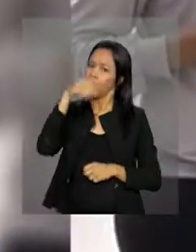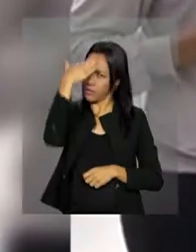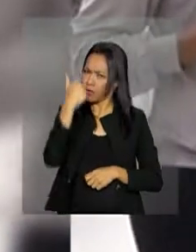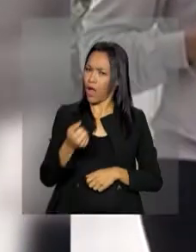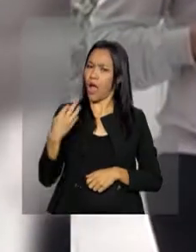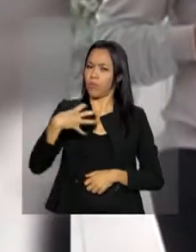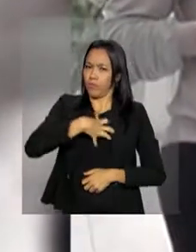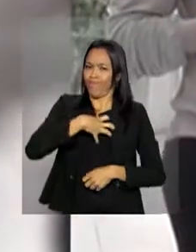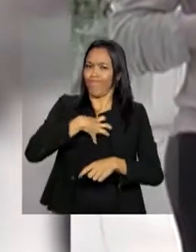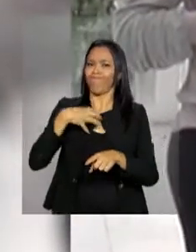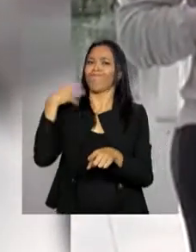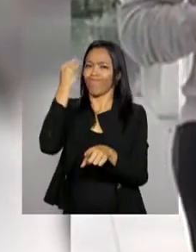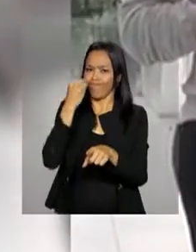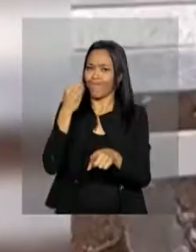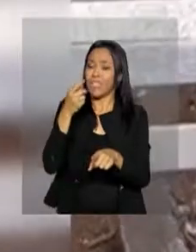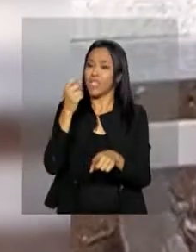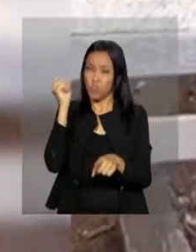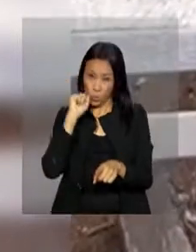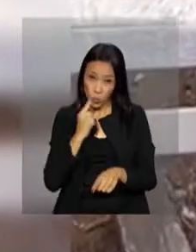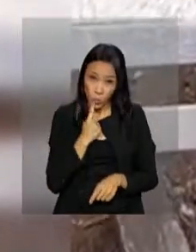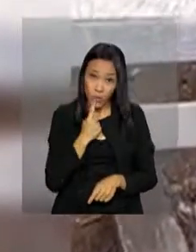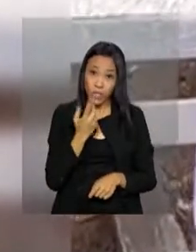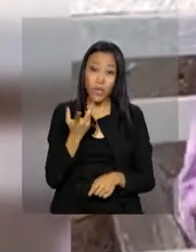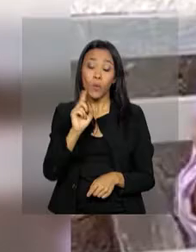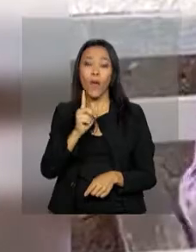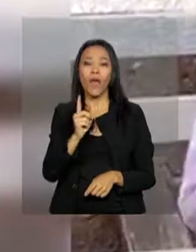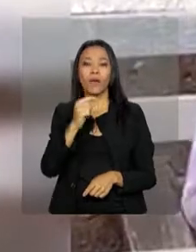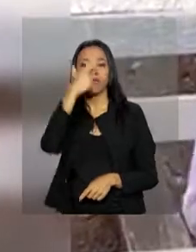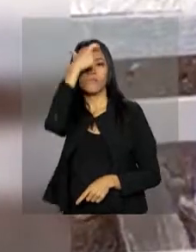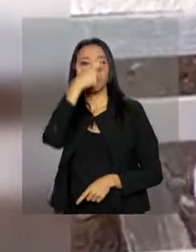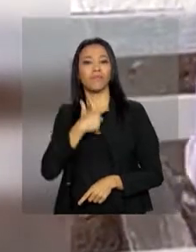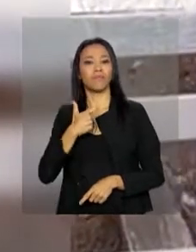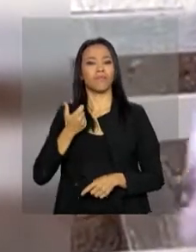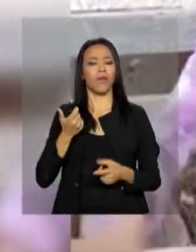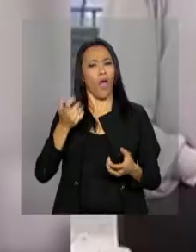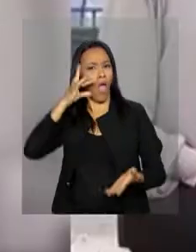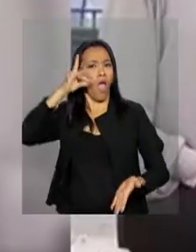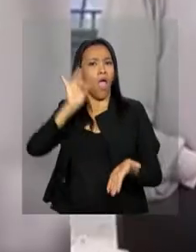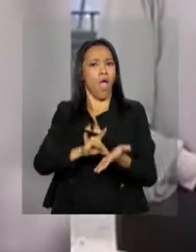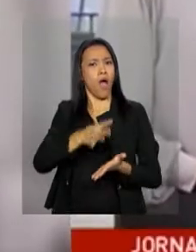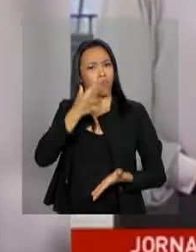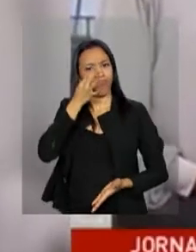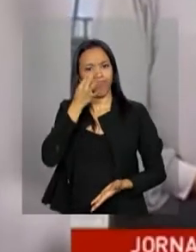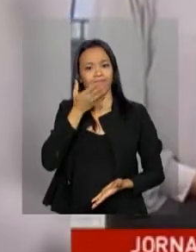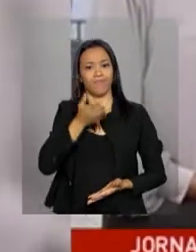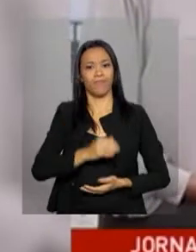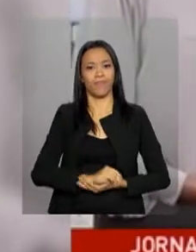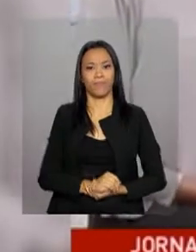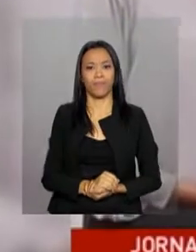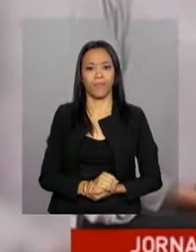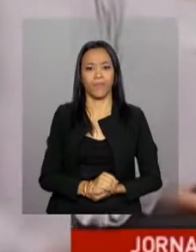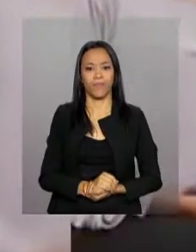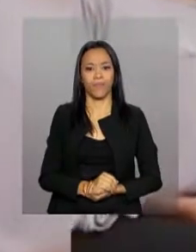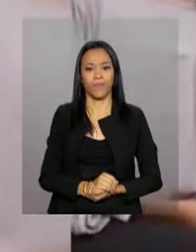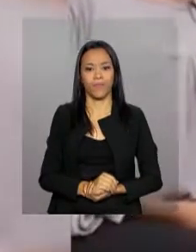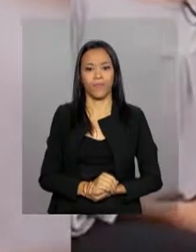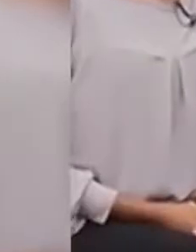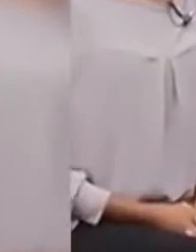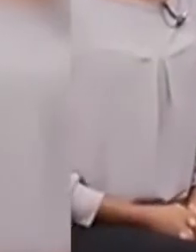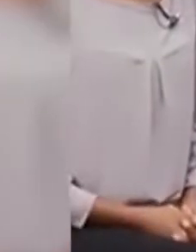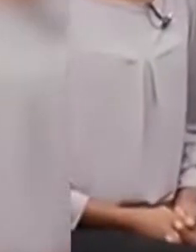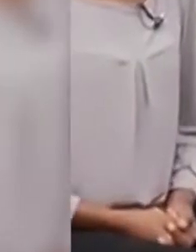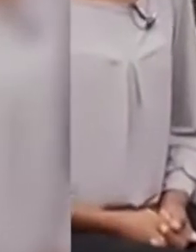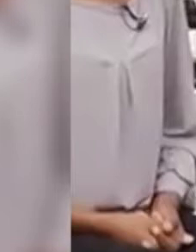como é. Para ela, ser surda não é interpretar um personagem, é a vida real. É bem difícil, muito